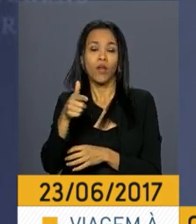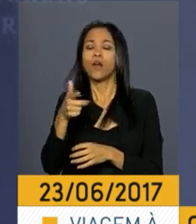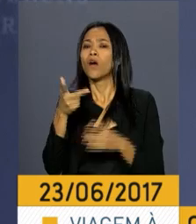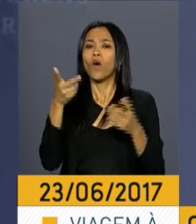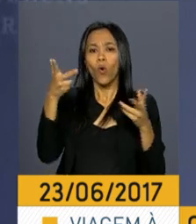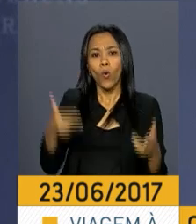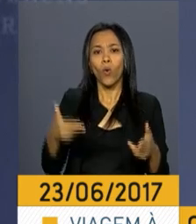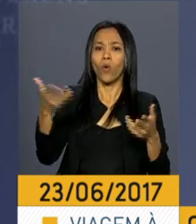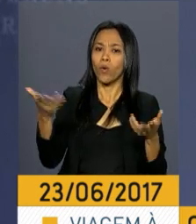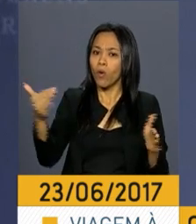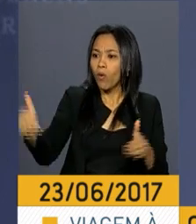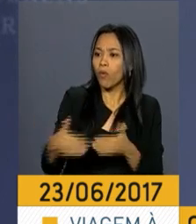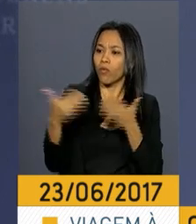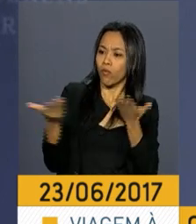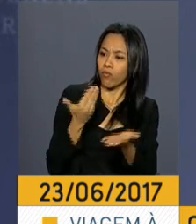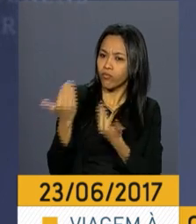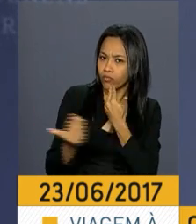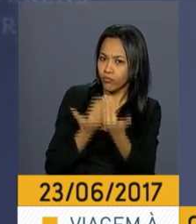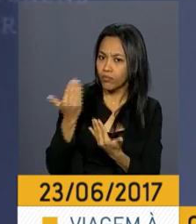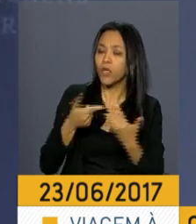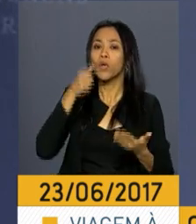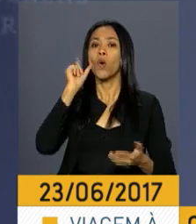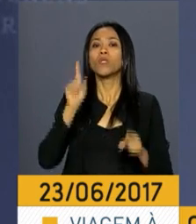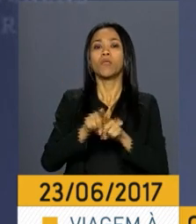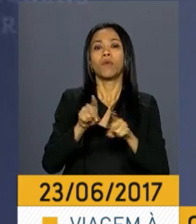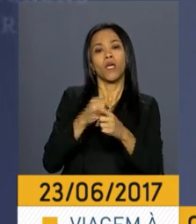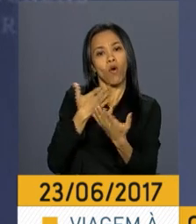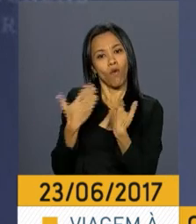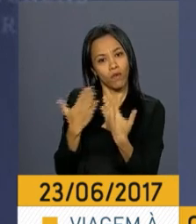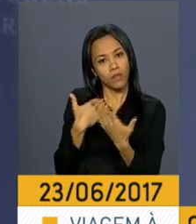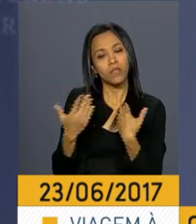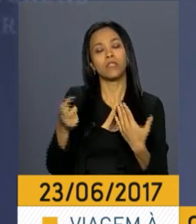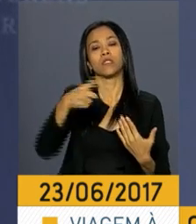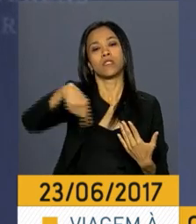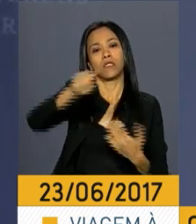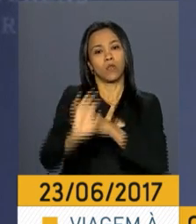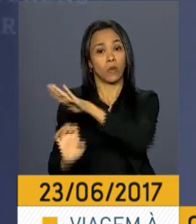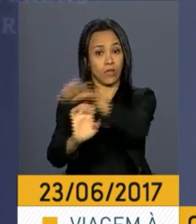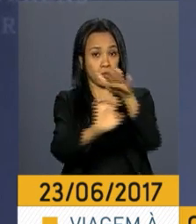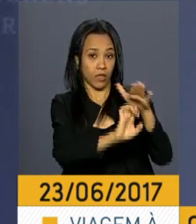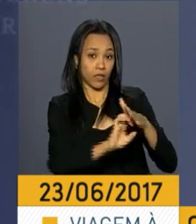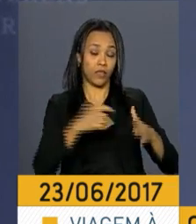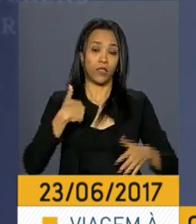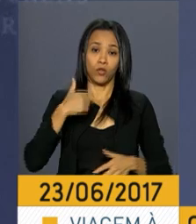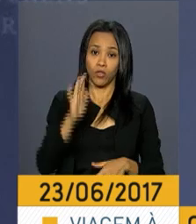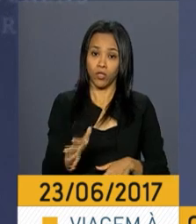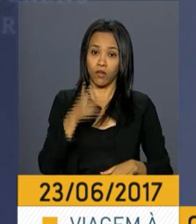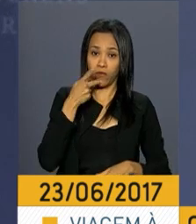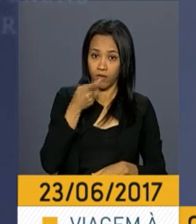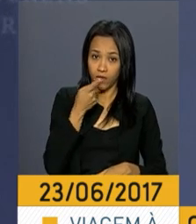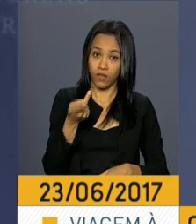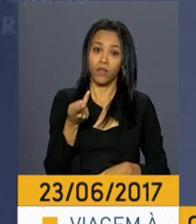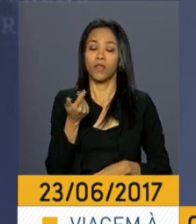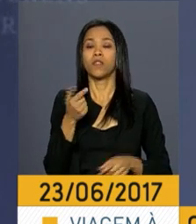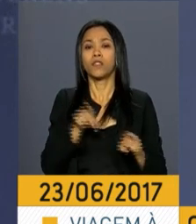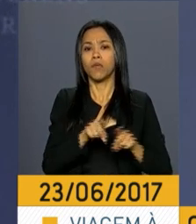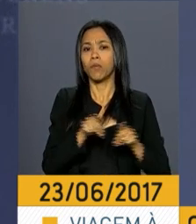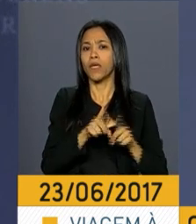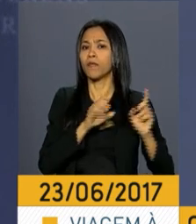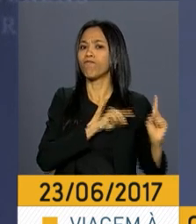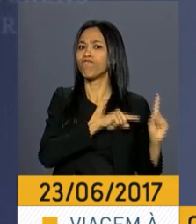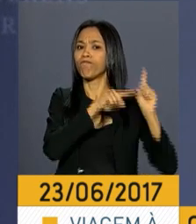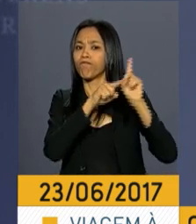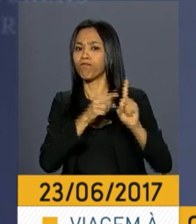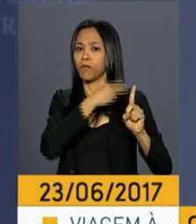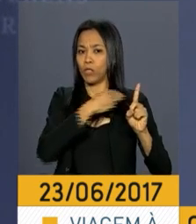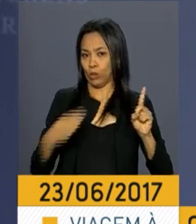ontem com os senhores investidores. E ressaltamos, tanto na minha fala quanto na do ministro